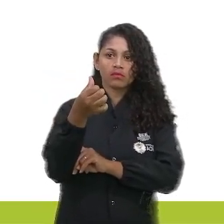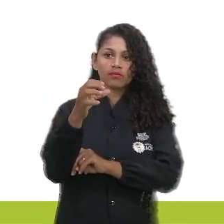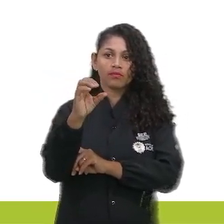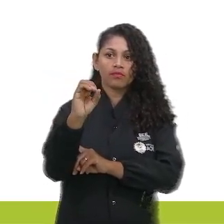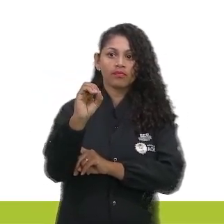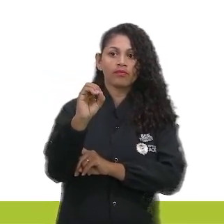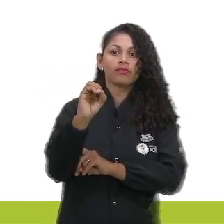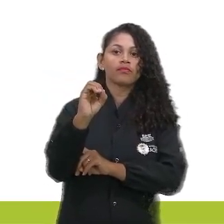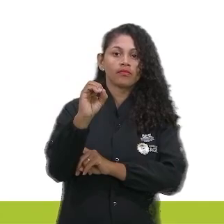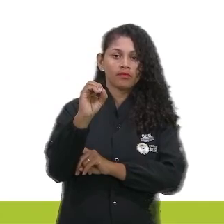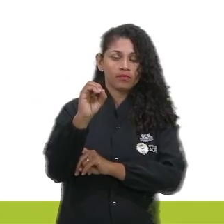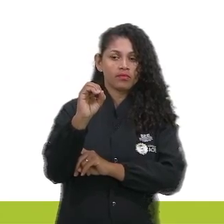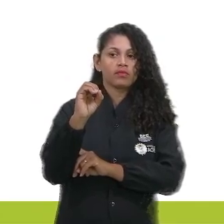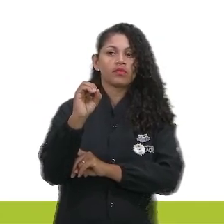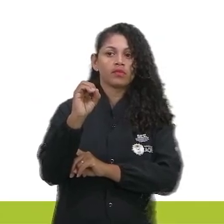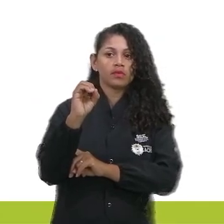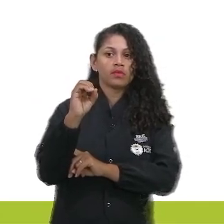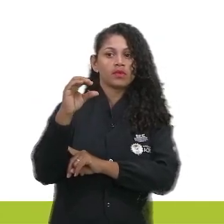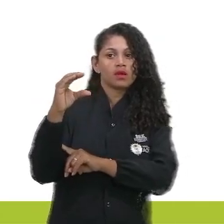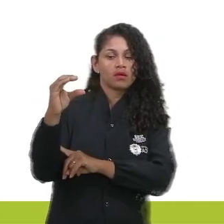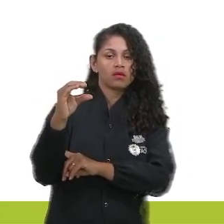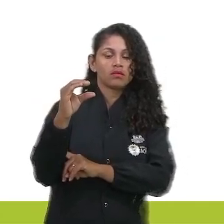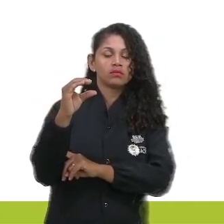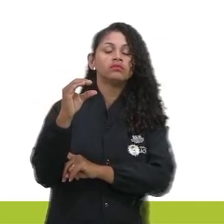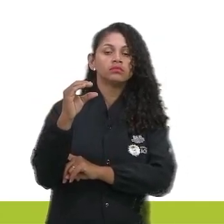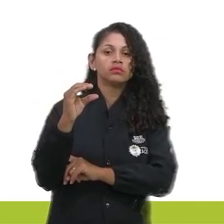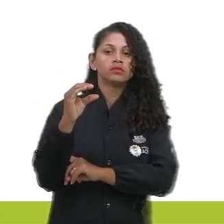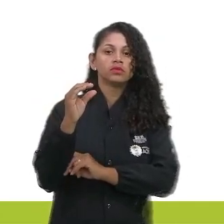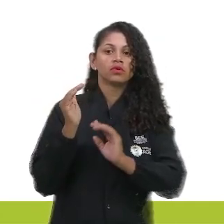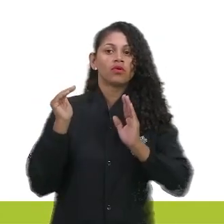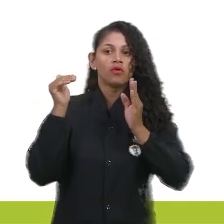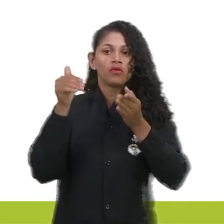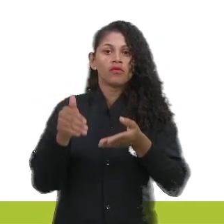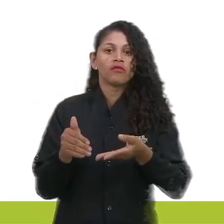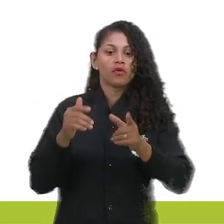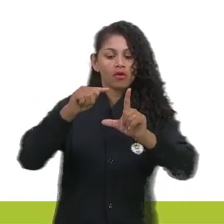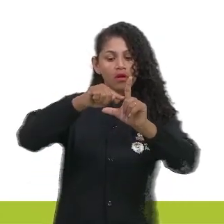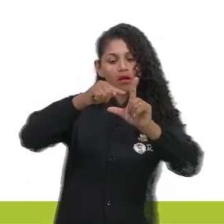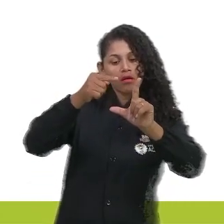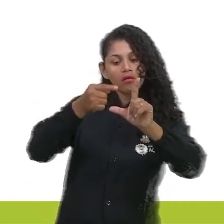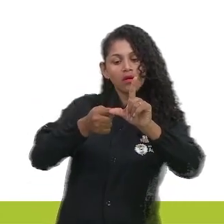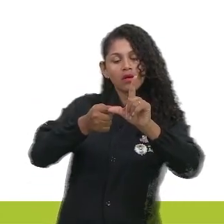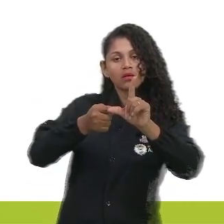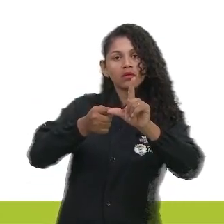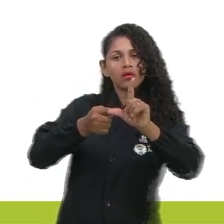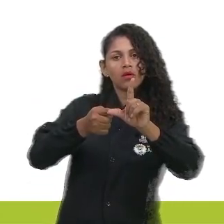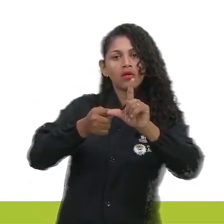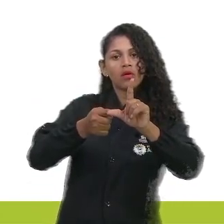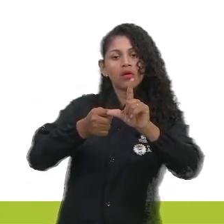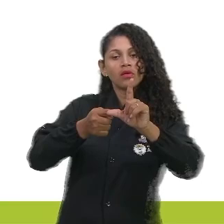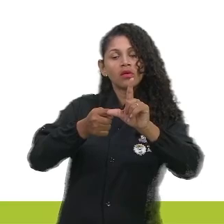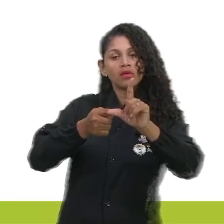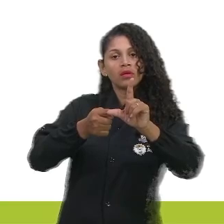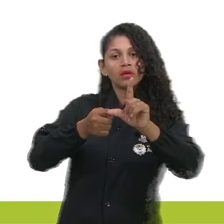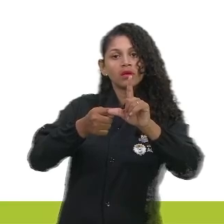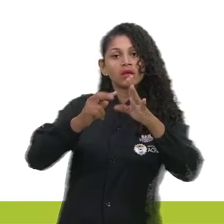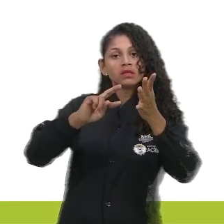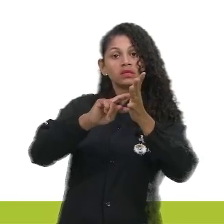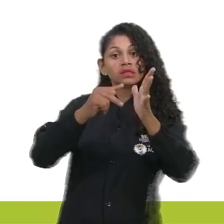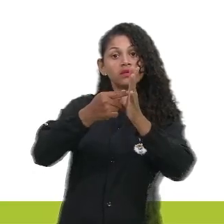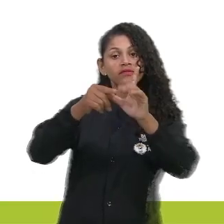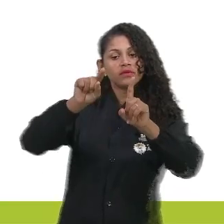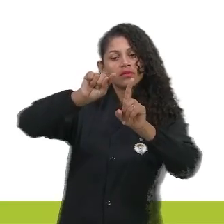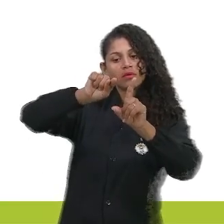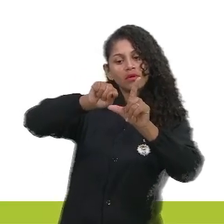quer encontrar está relacionado ao ângulo central que mede alfa. Aqui, veja bem, temos